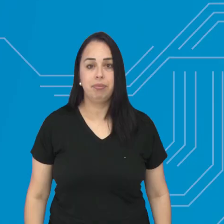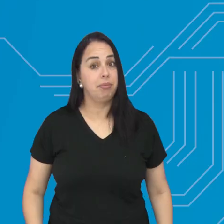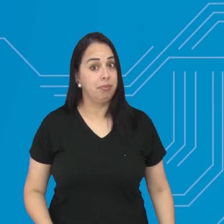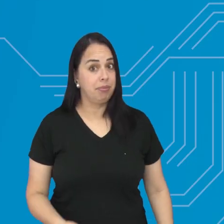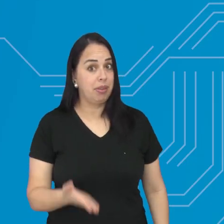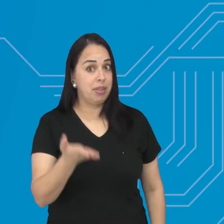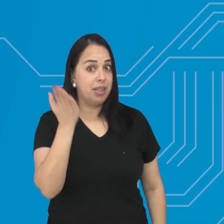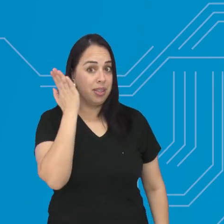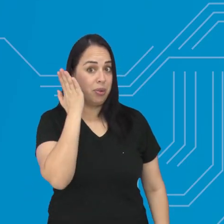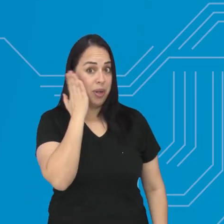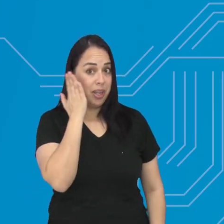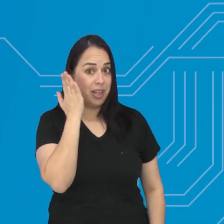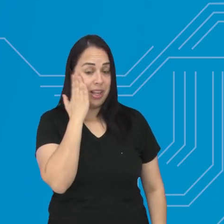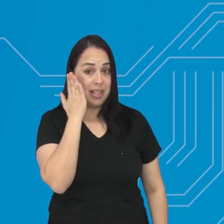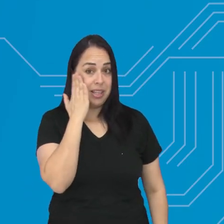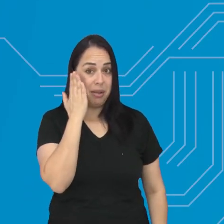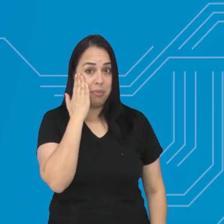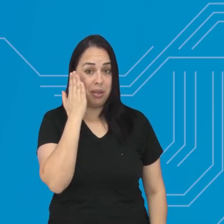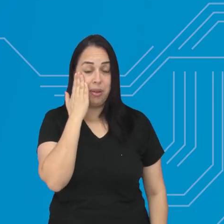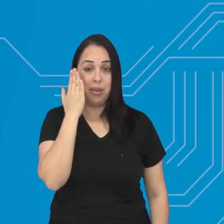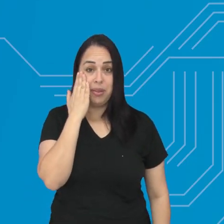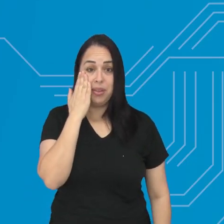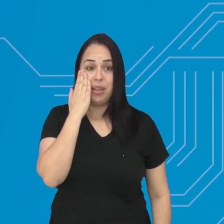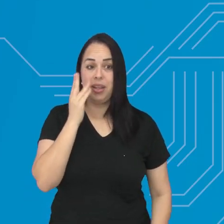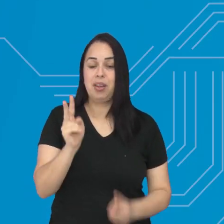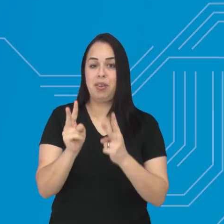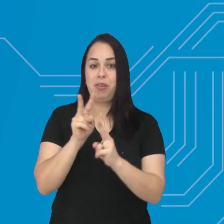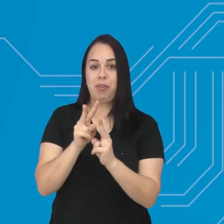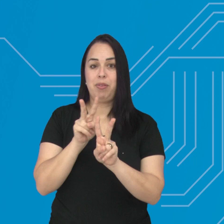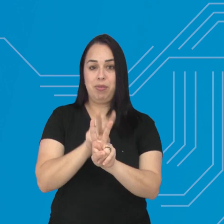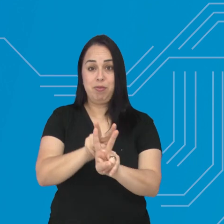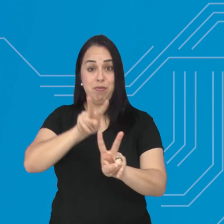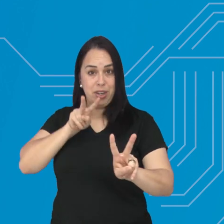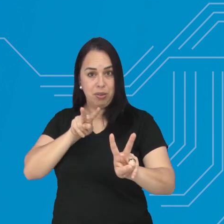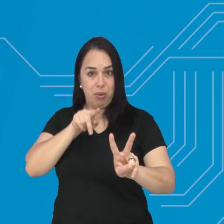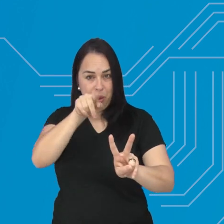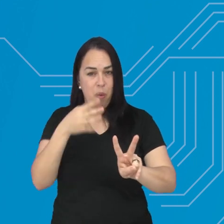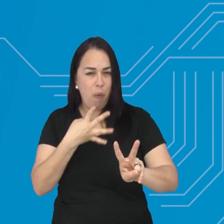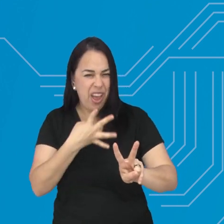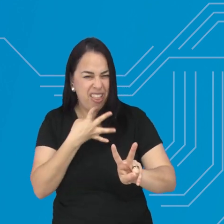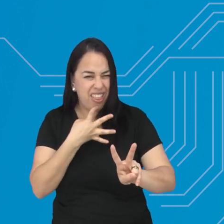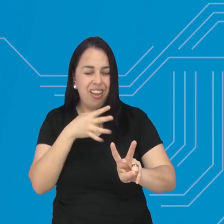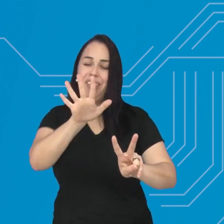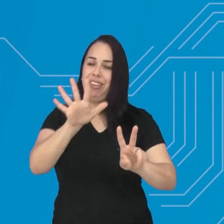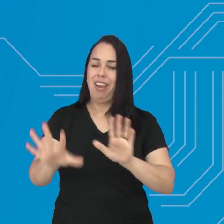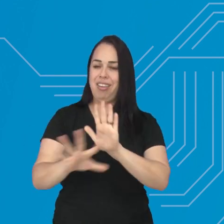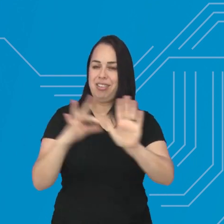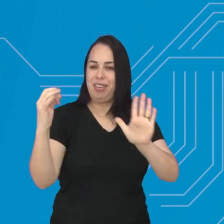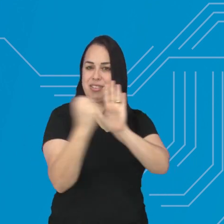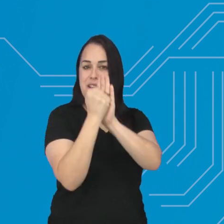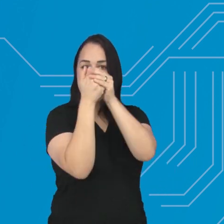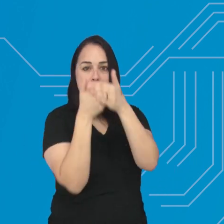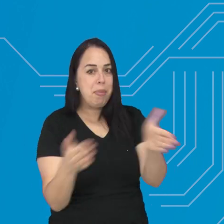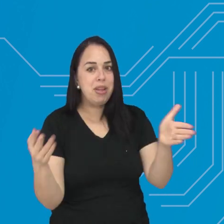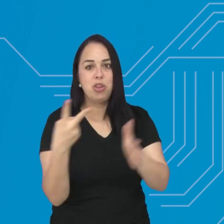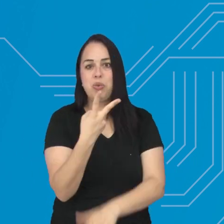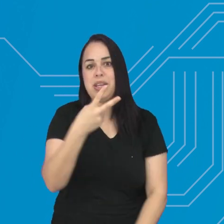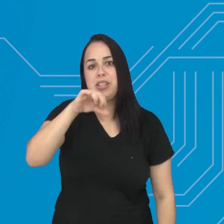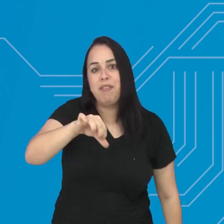a pena. E você conhece a Univesp, Universidade Virtual do Estado de São Paulo? Pois é, ela está com inscrições abertas